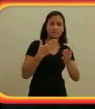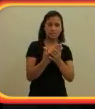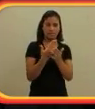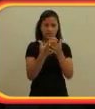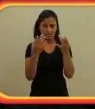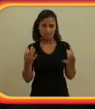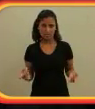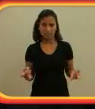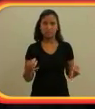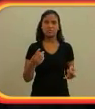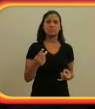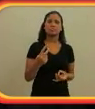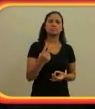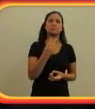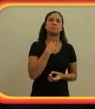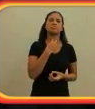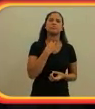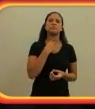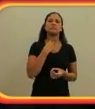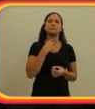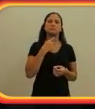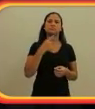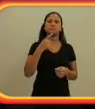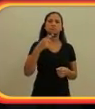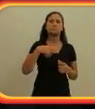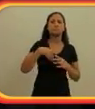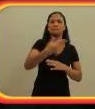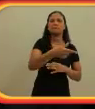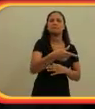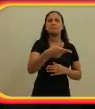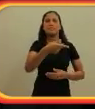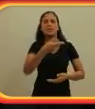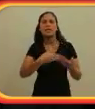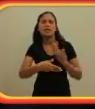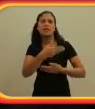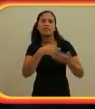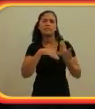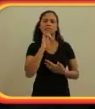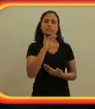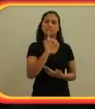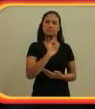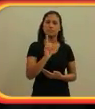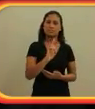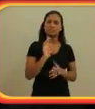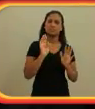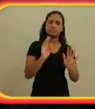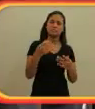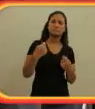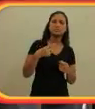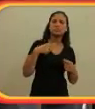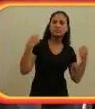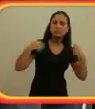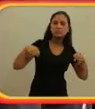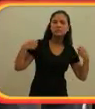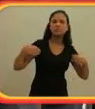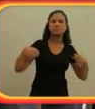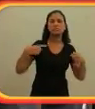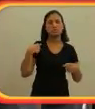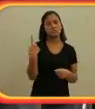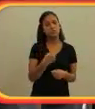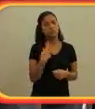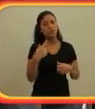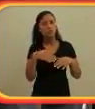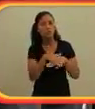muito mais do que uma técnica. Ela me dá um entendimento sobre aquela técnica. Muitas